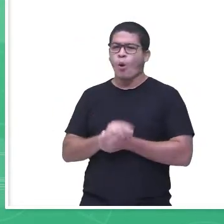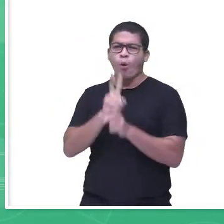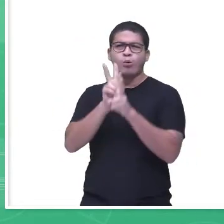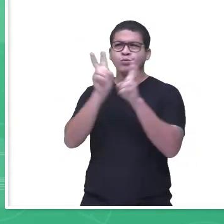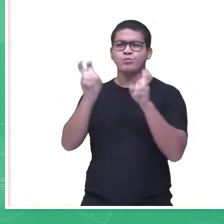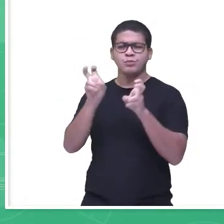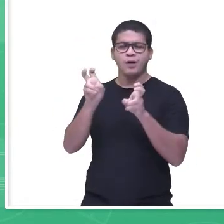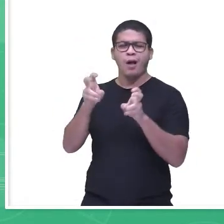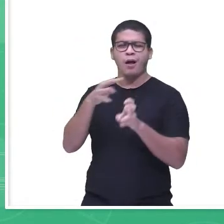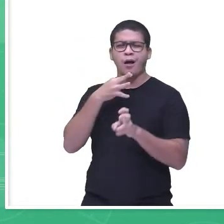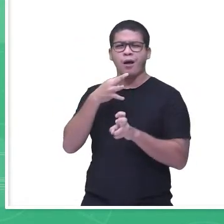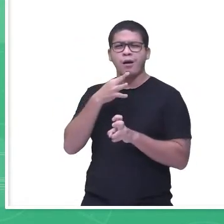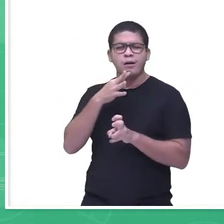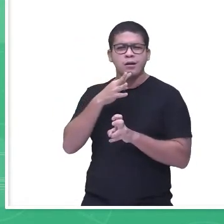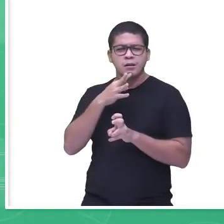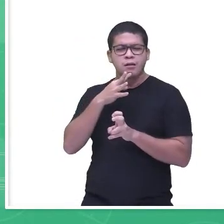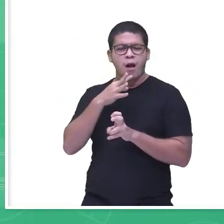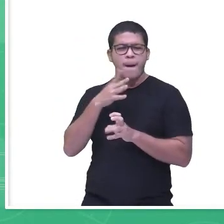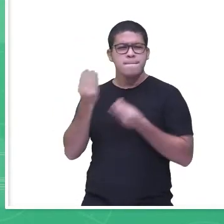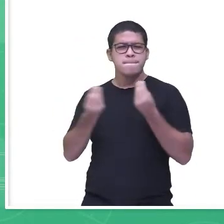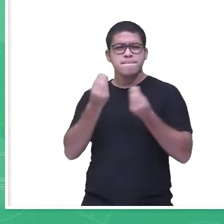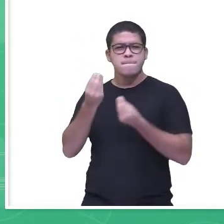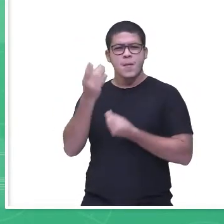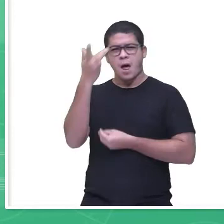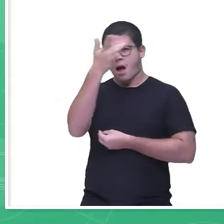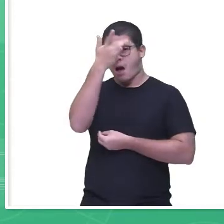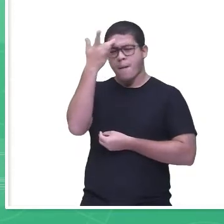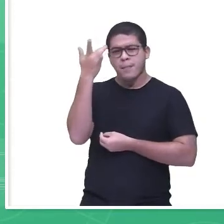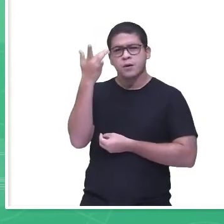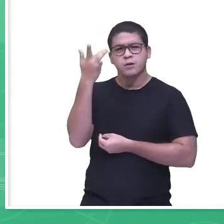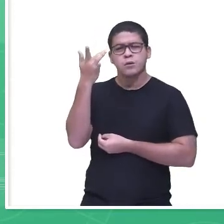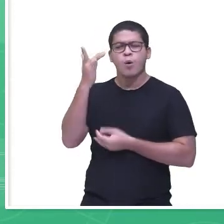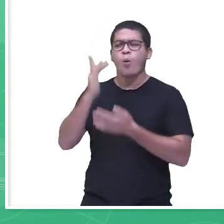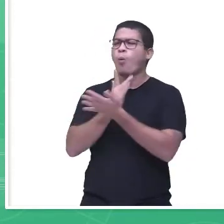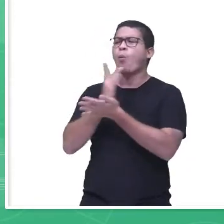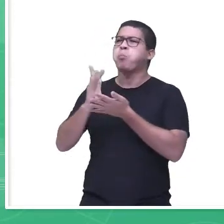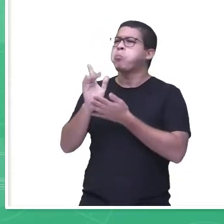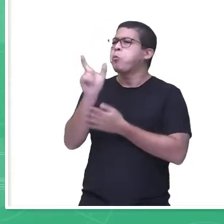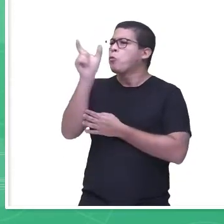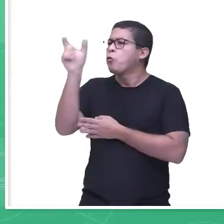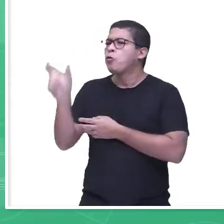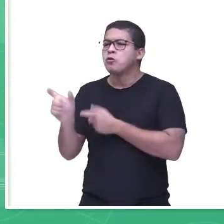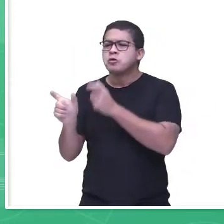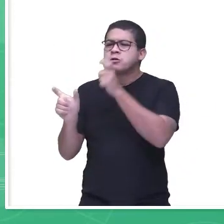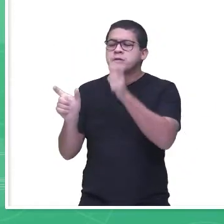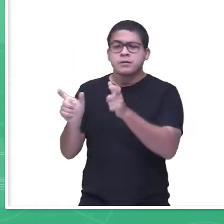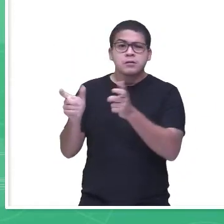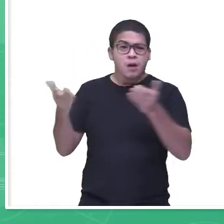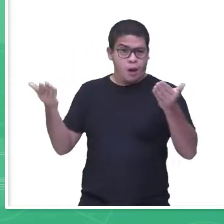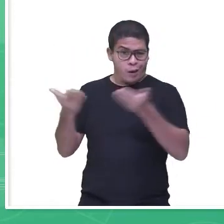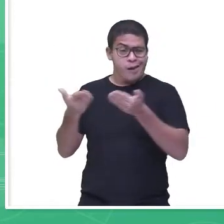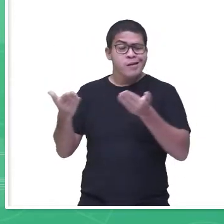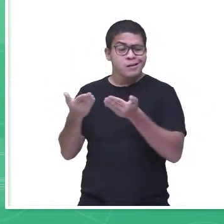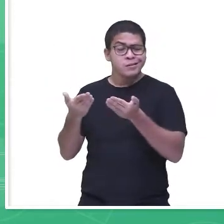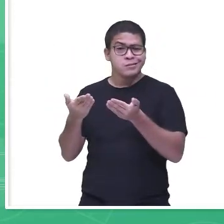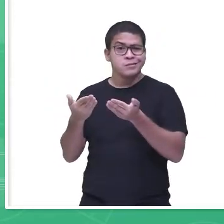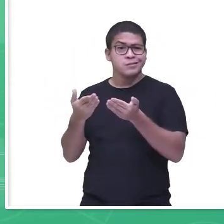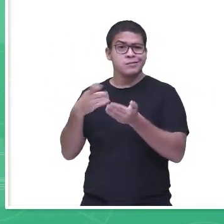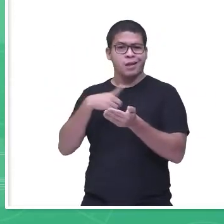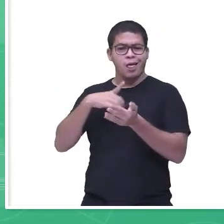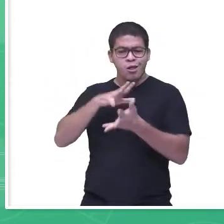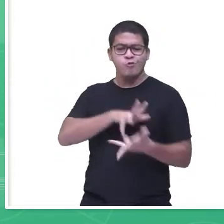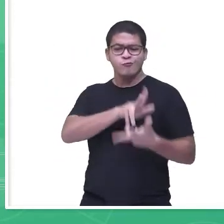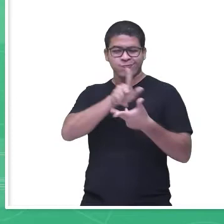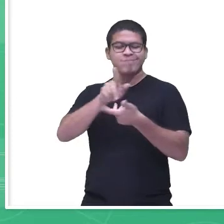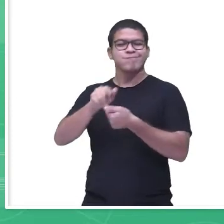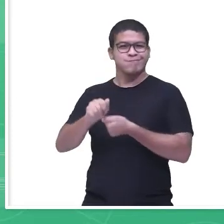estão achando muito parecido com alguns tipos que tem hoje na nossa sociedade, no nosso mundo,